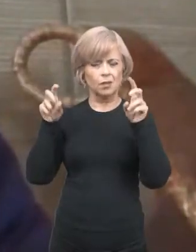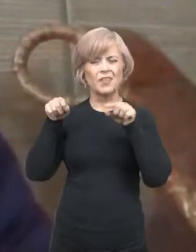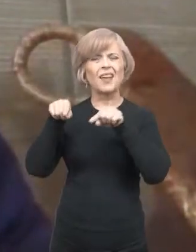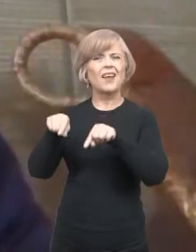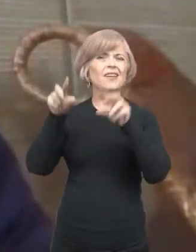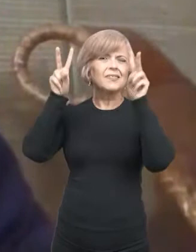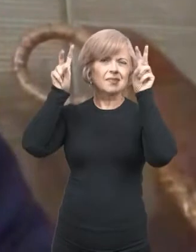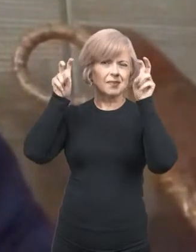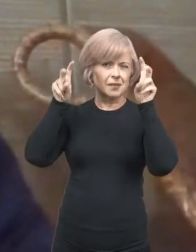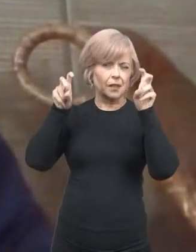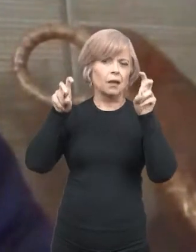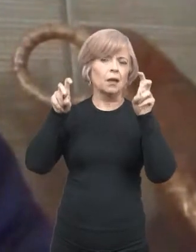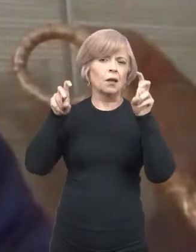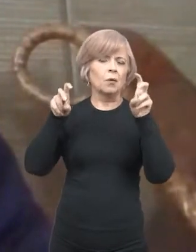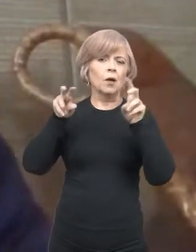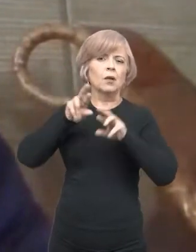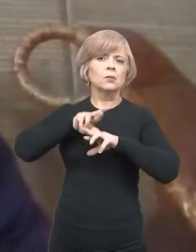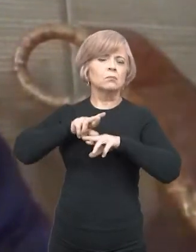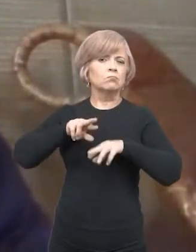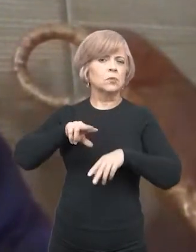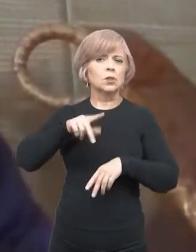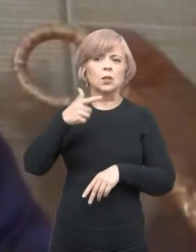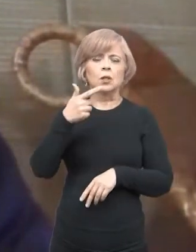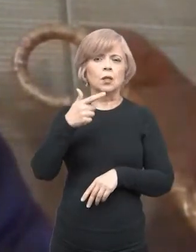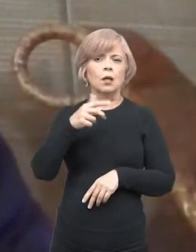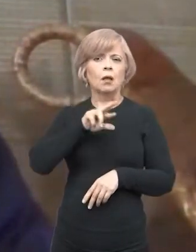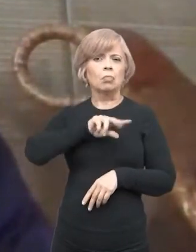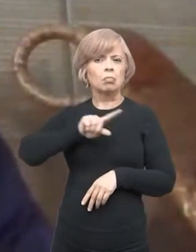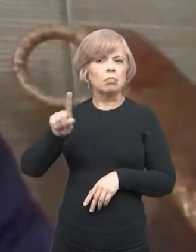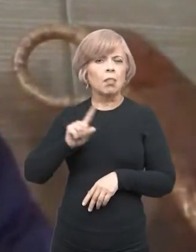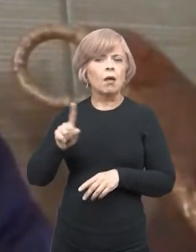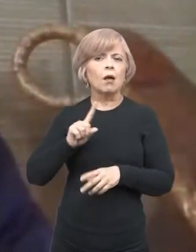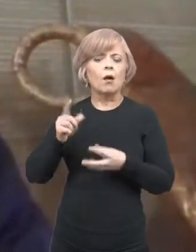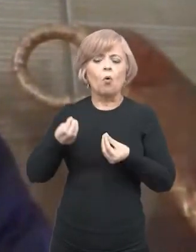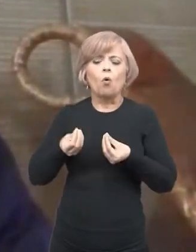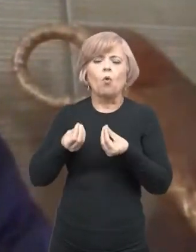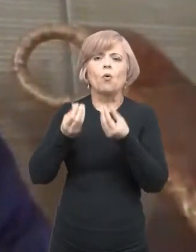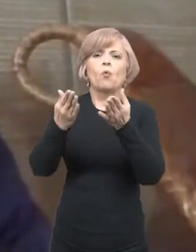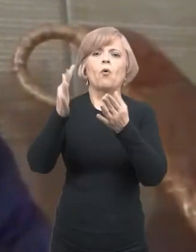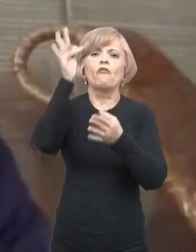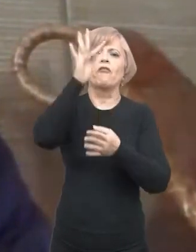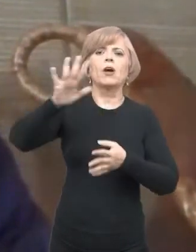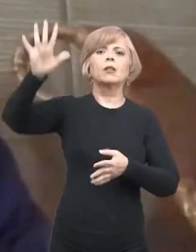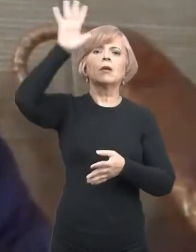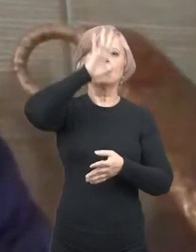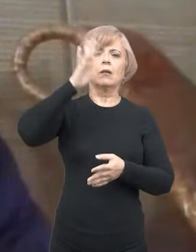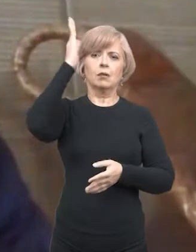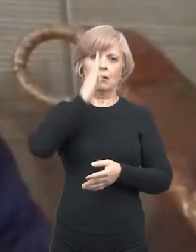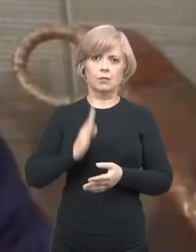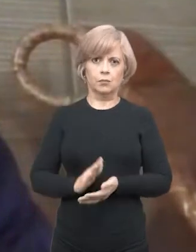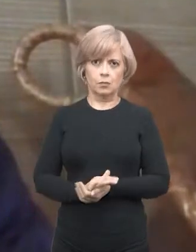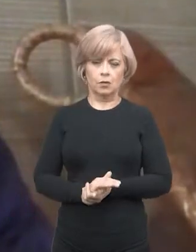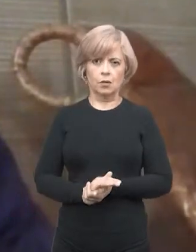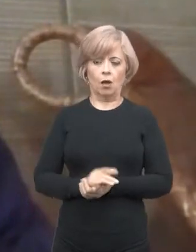essa questão é uma questão que deve ser vista sob um